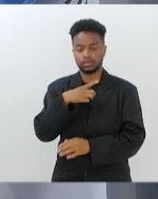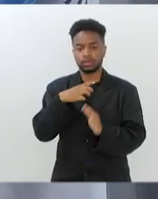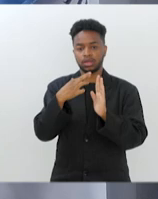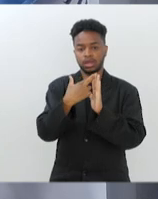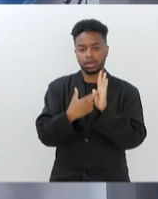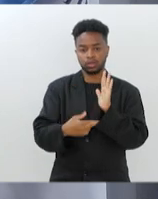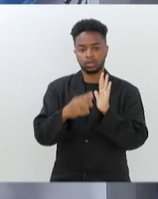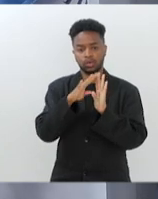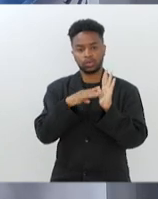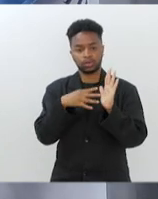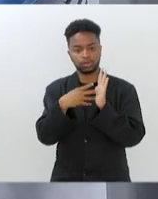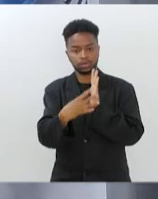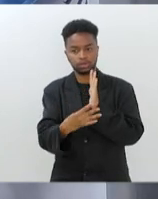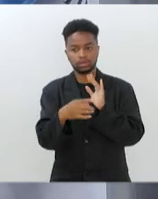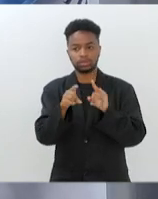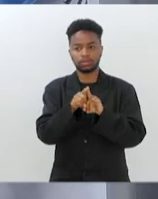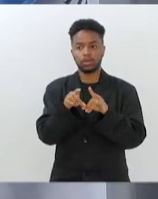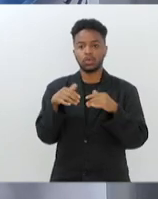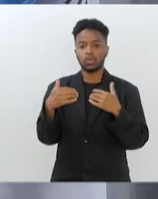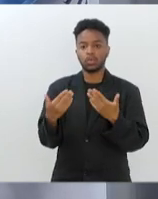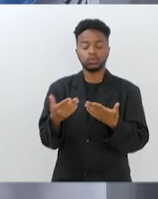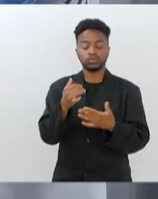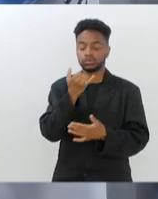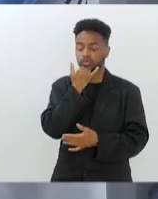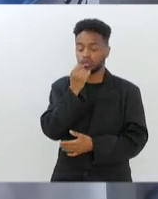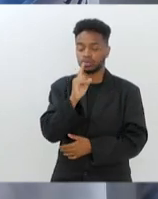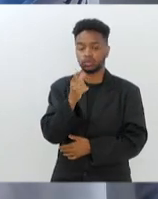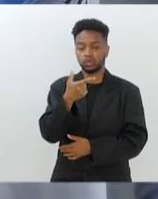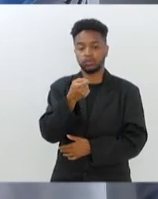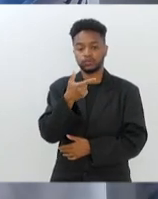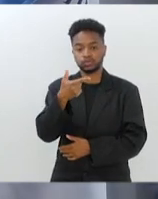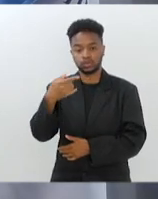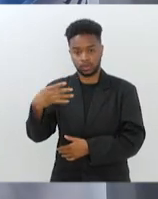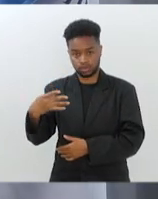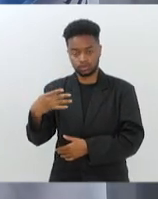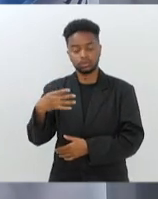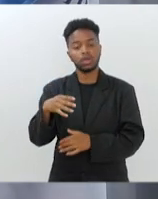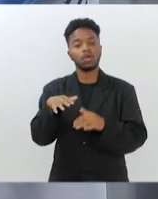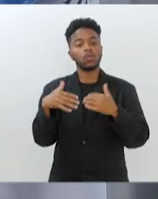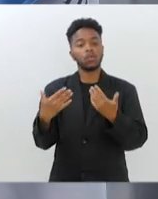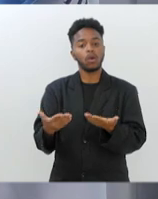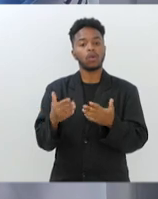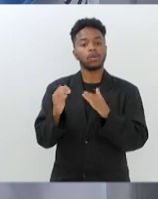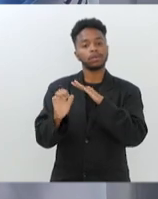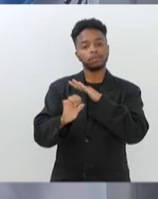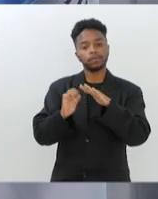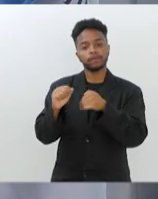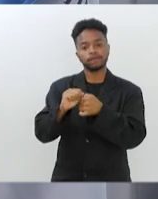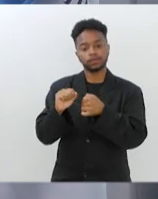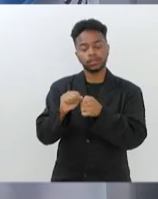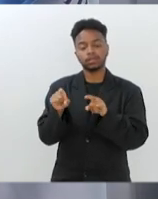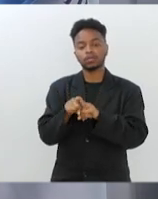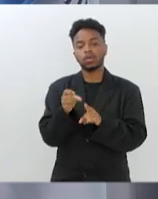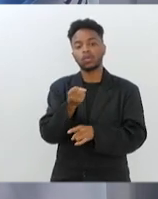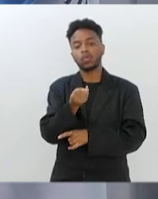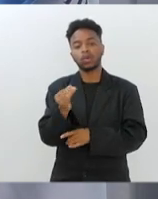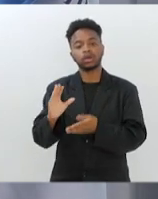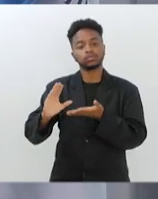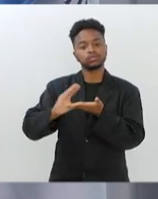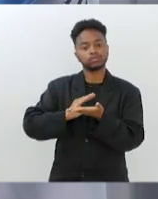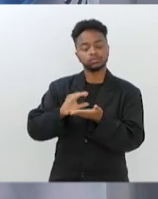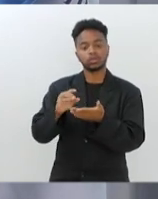cronograma Quais foram as empresas 24 24 perdão as empresas que fizeram quanto receberam onde